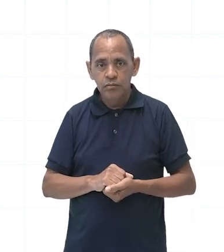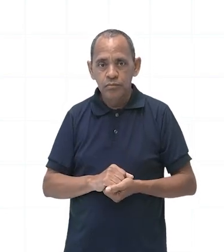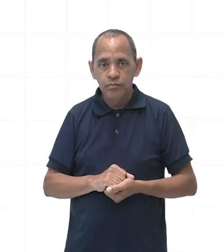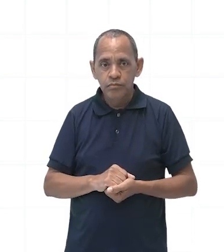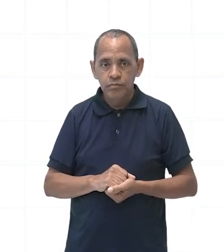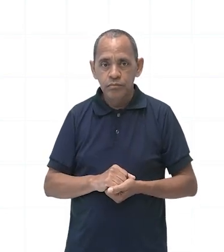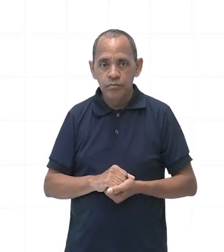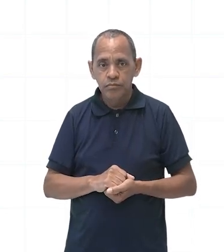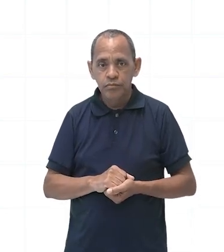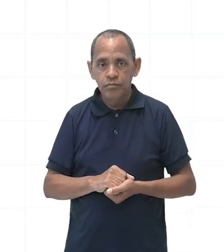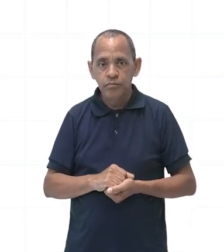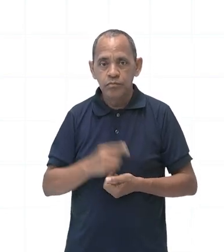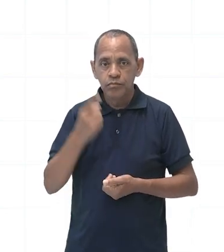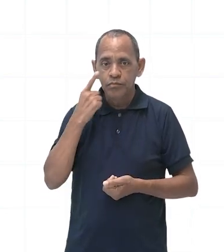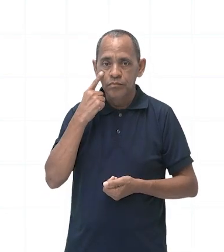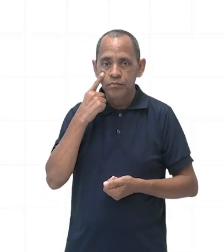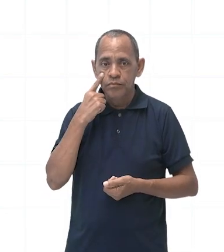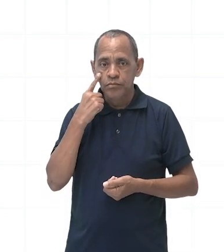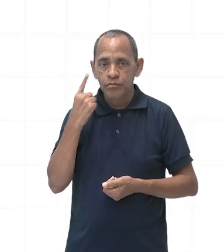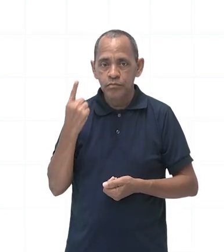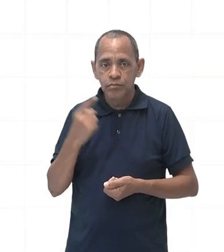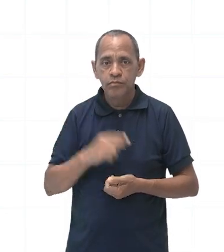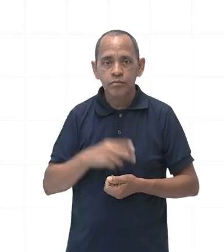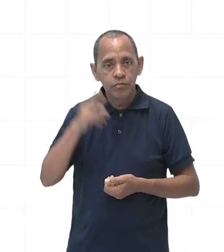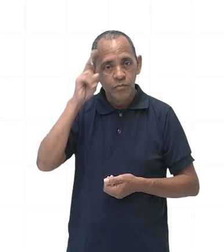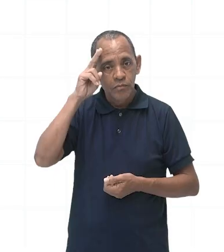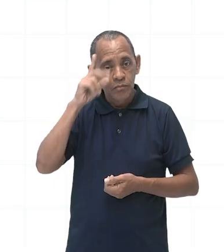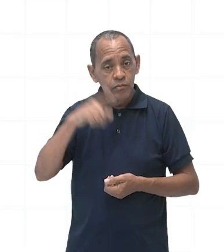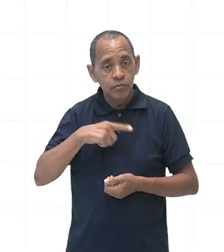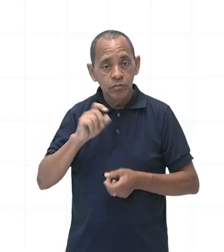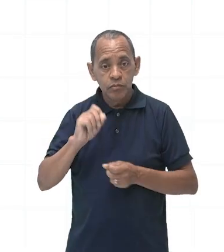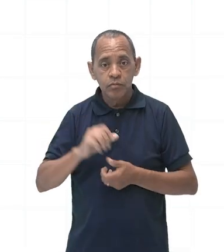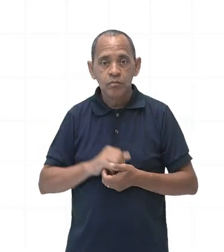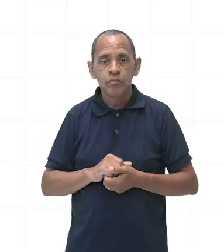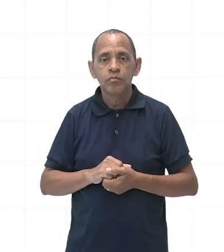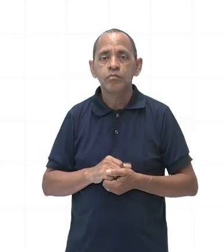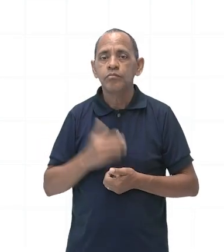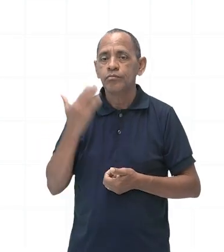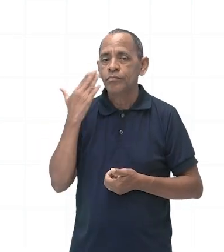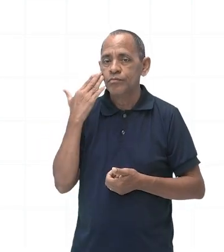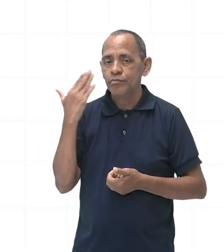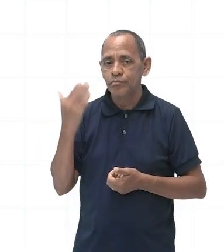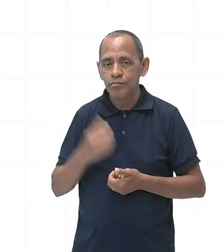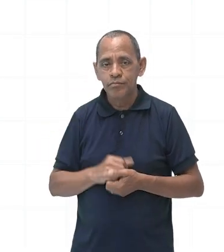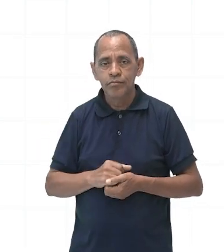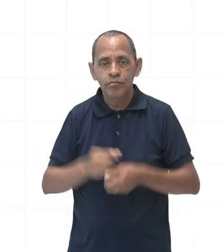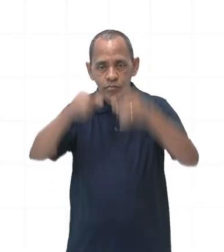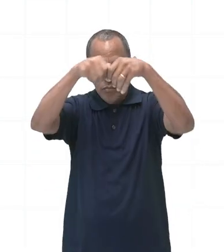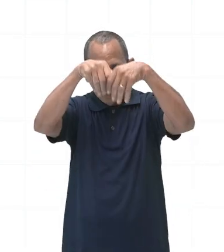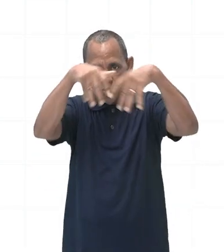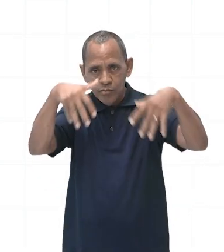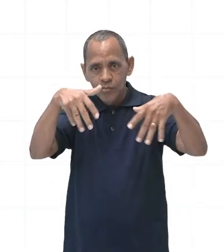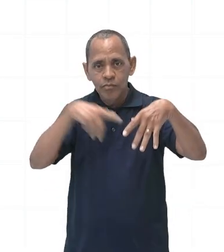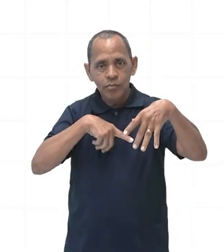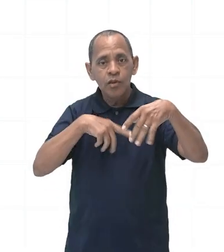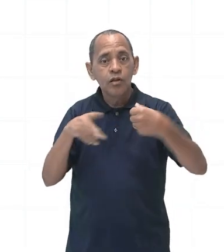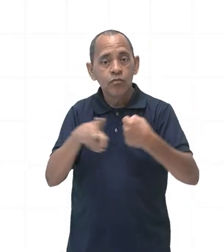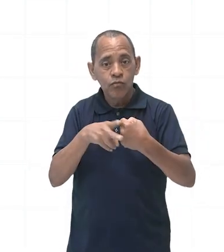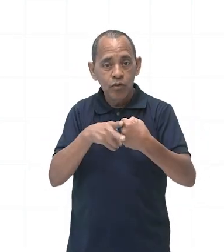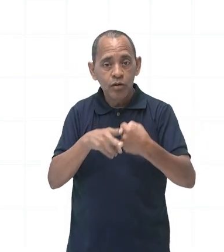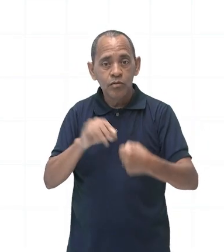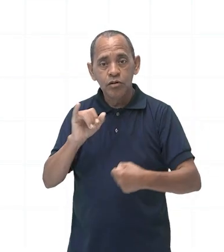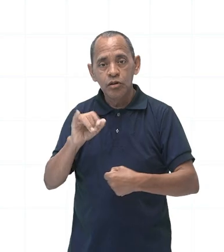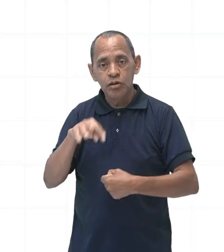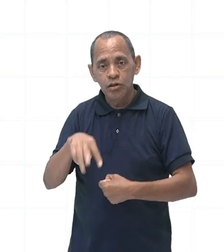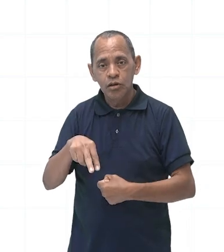recapitular, vamos lá então, avançando, por favor. Vamos lembrar, né, que tínhamos, quando a gente falou sobre predicação verbal,